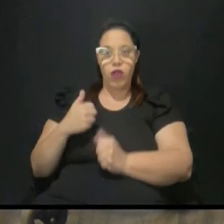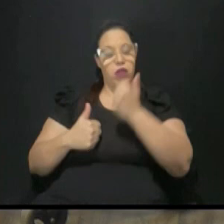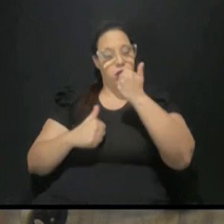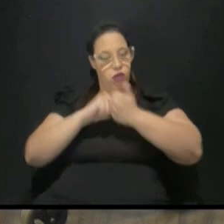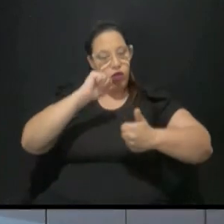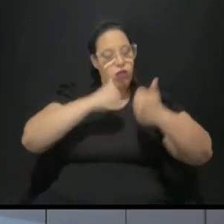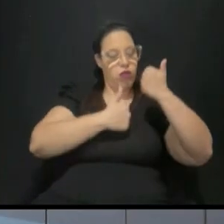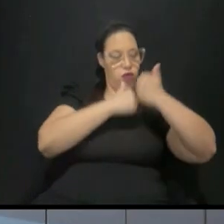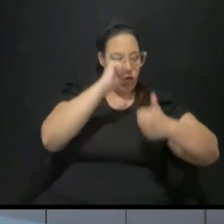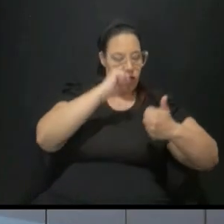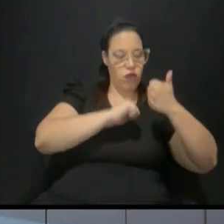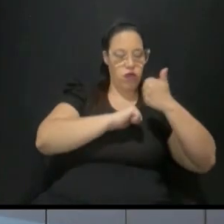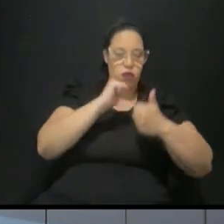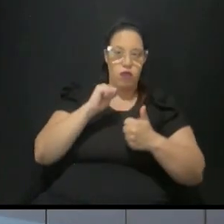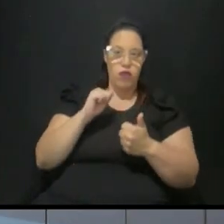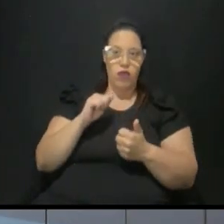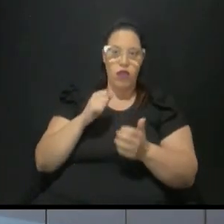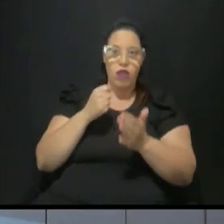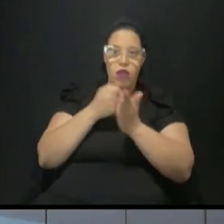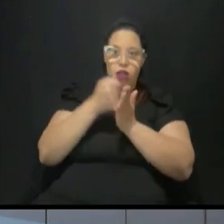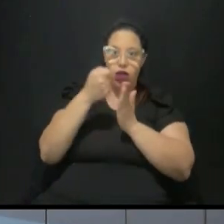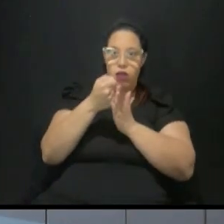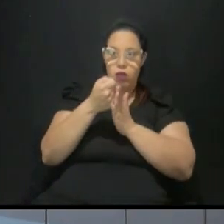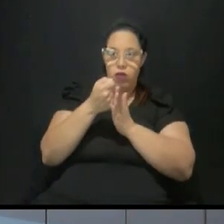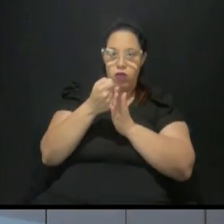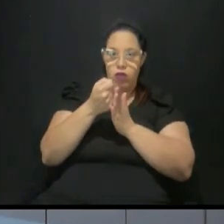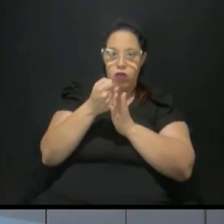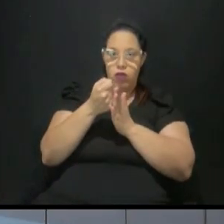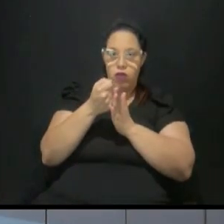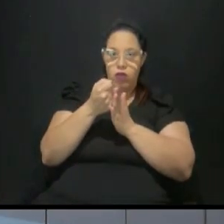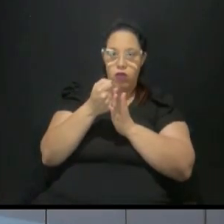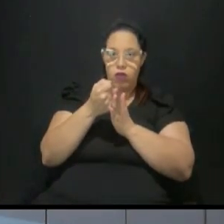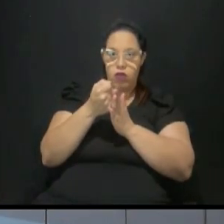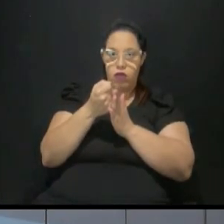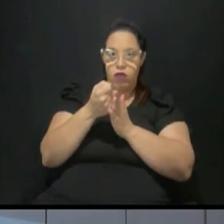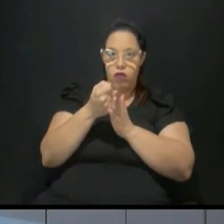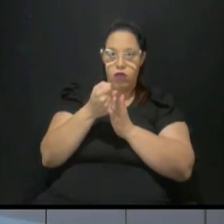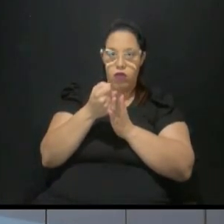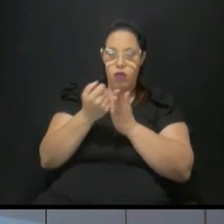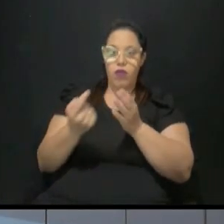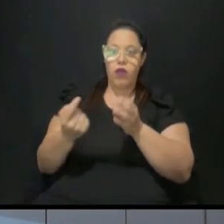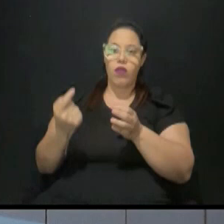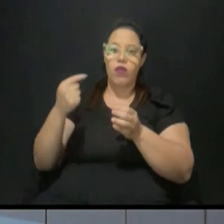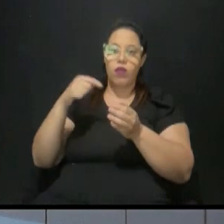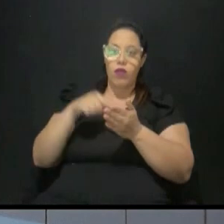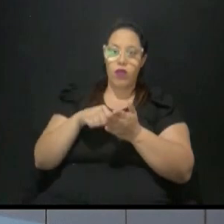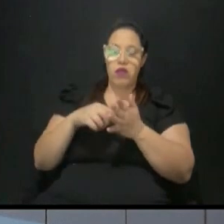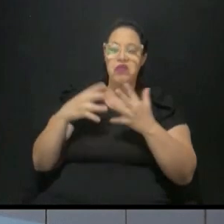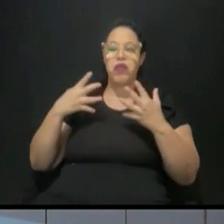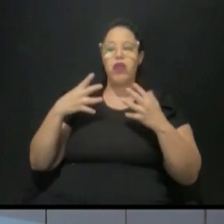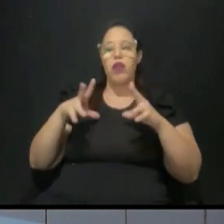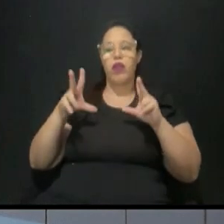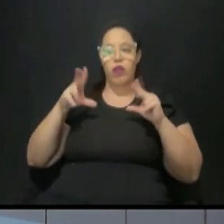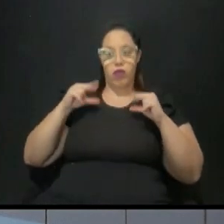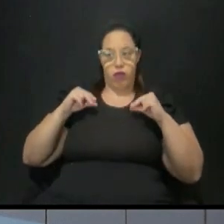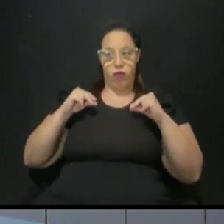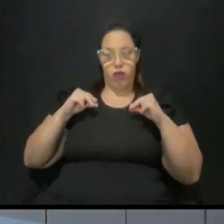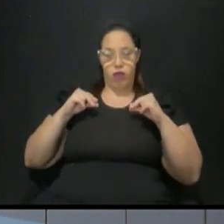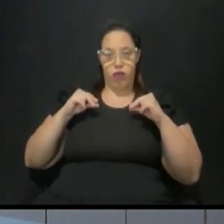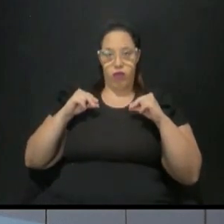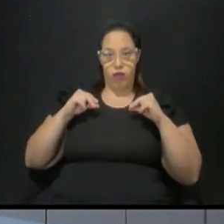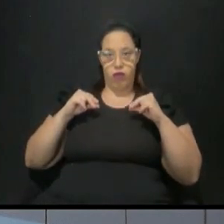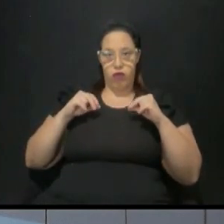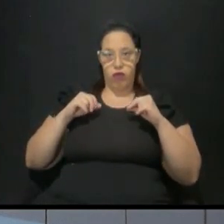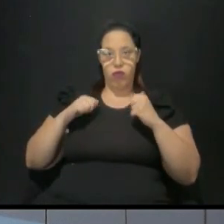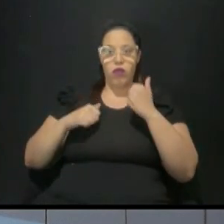é um benefício assistencialista, é um benefício que vem por mérito. À medida que ele compete, mantém